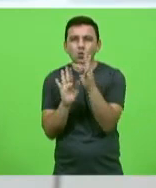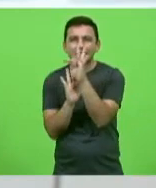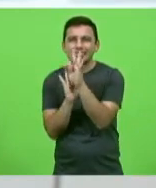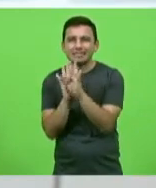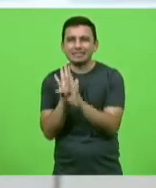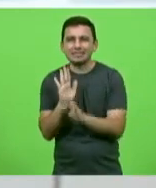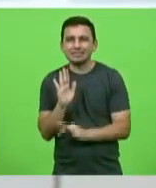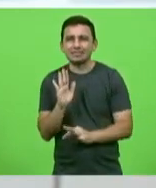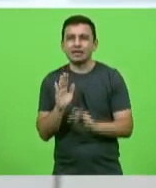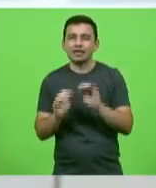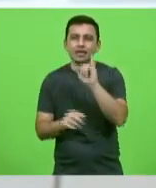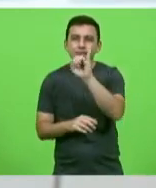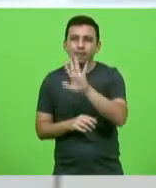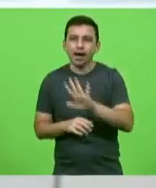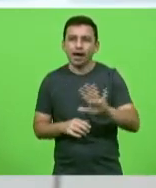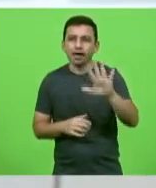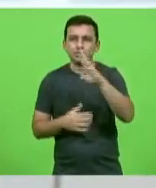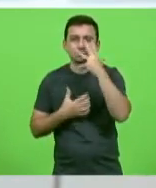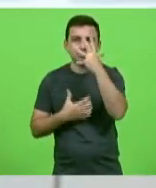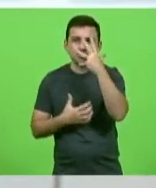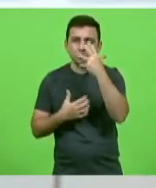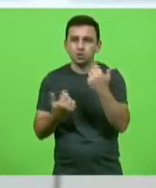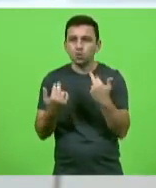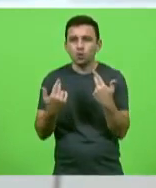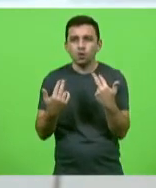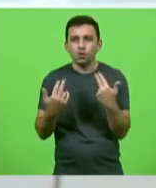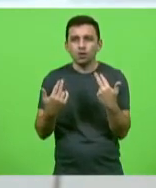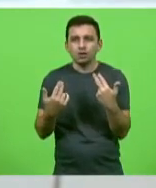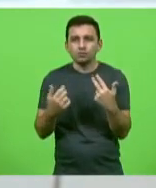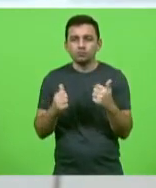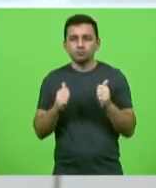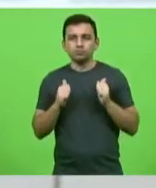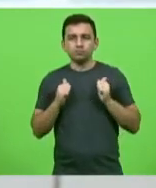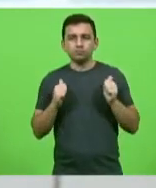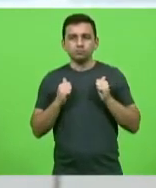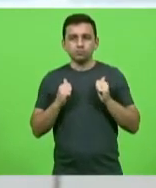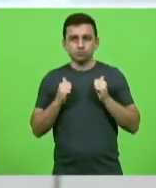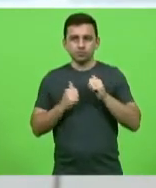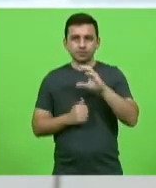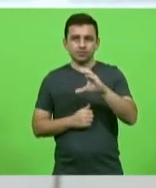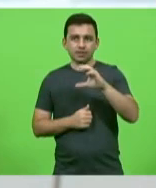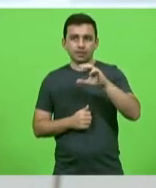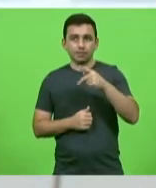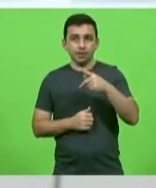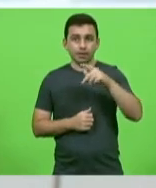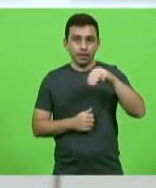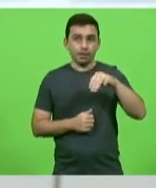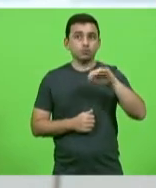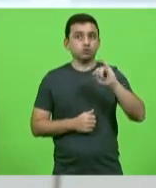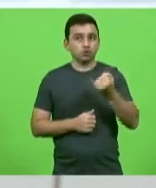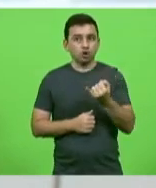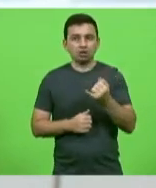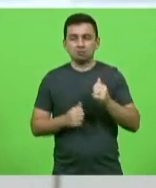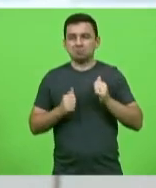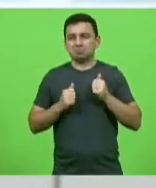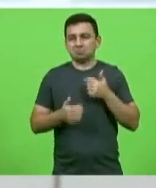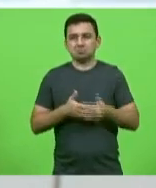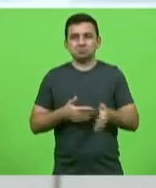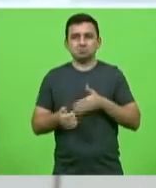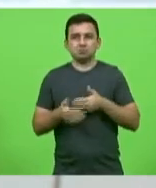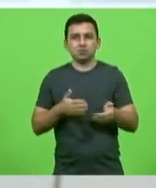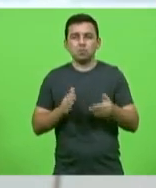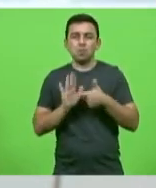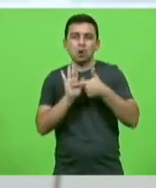mesma imagem do respirador são omissos quanto ao cpnj das ofertantes não